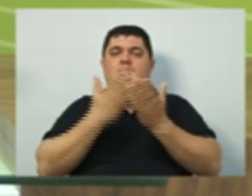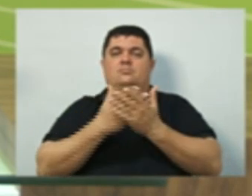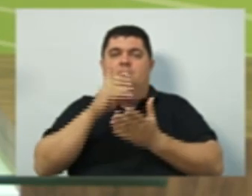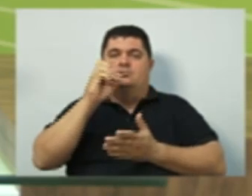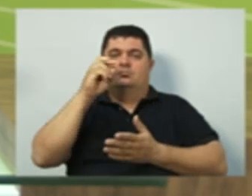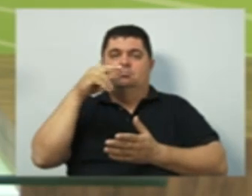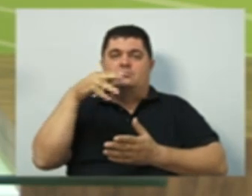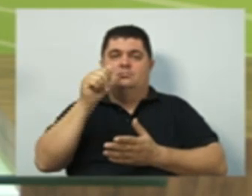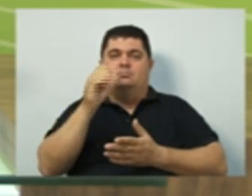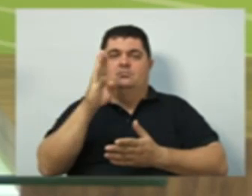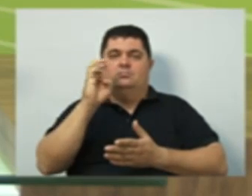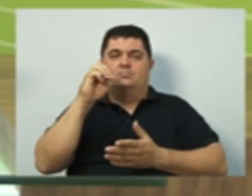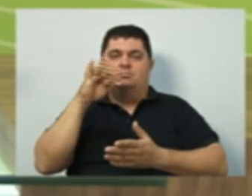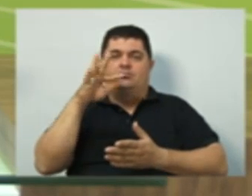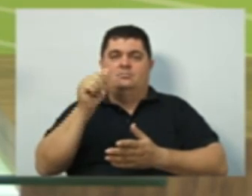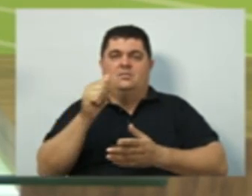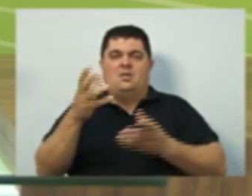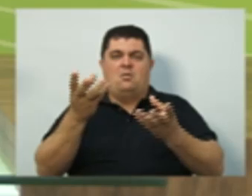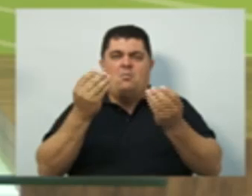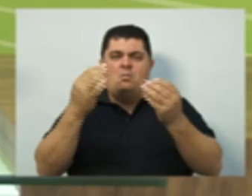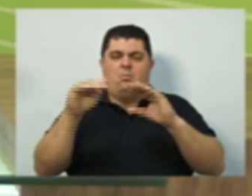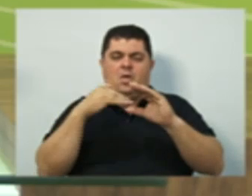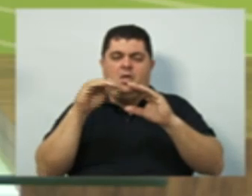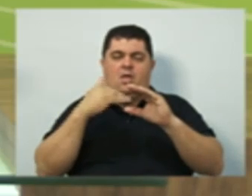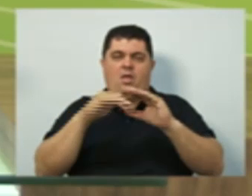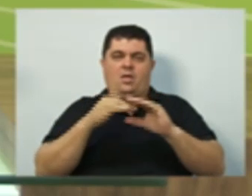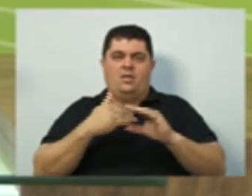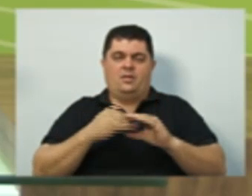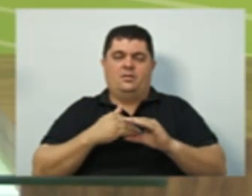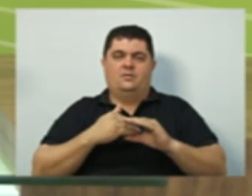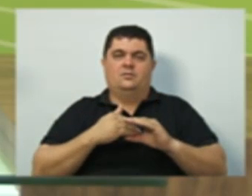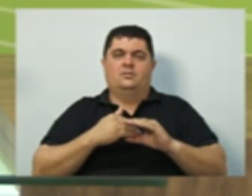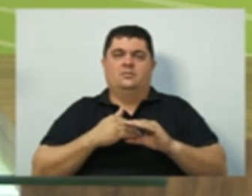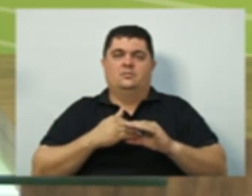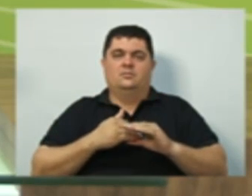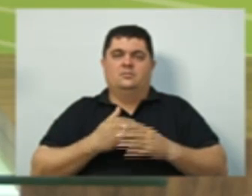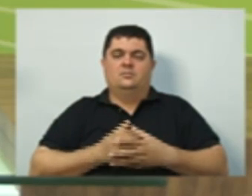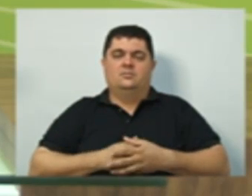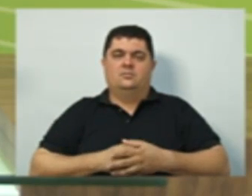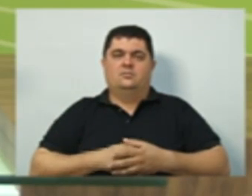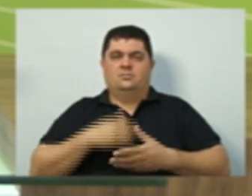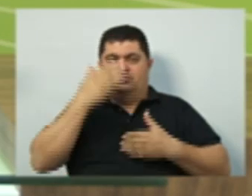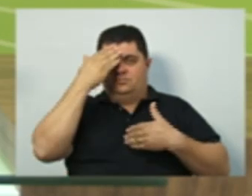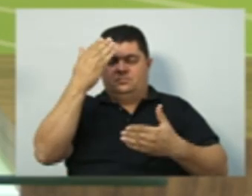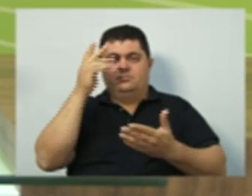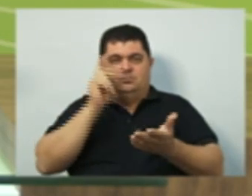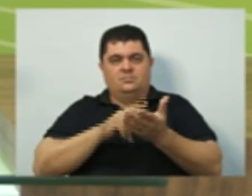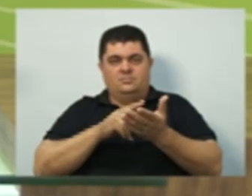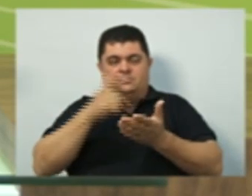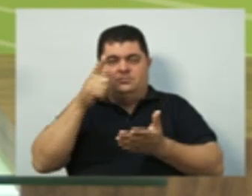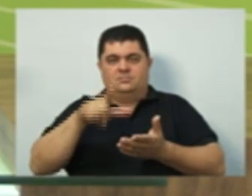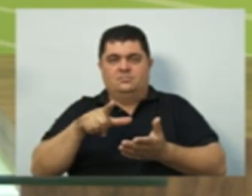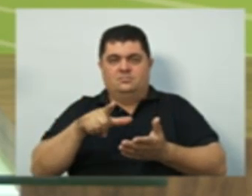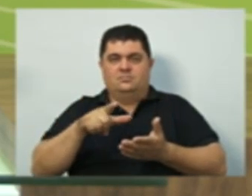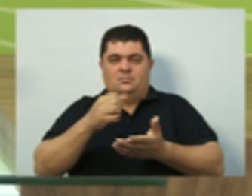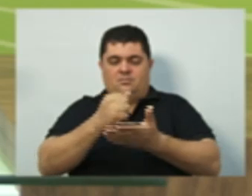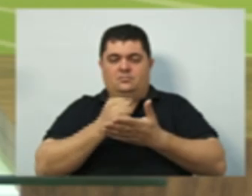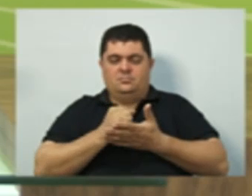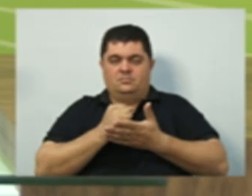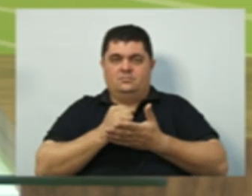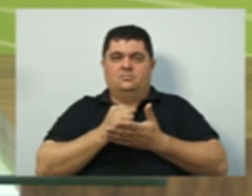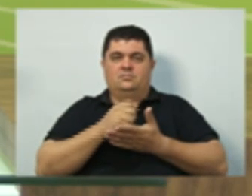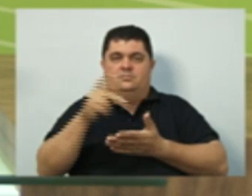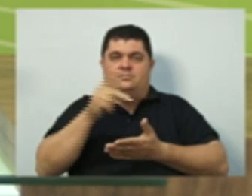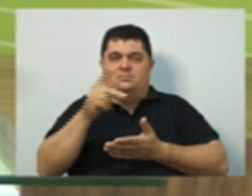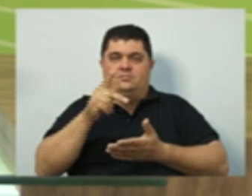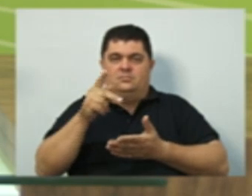Dona Benta agora deslanchou aqui na participação do chat. Mandar, né, agradecer realmente e o apoio do professor do